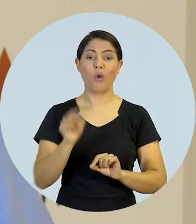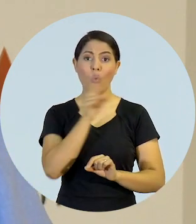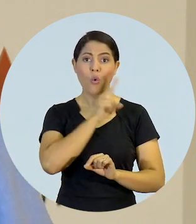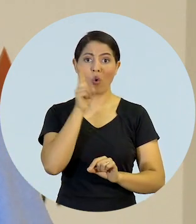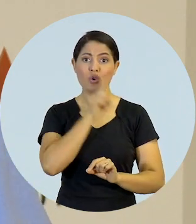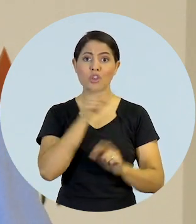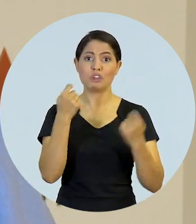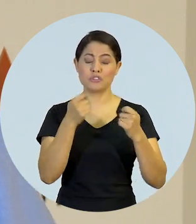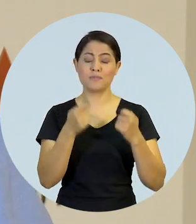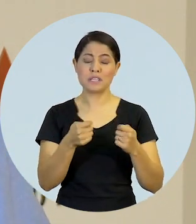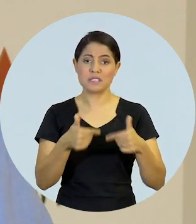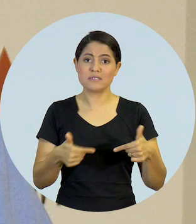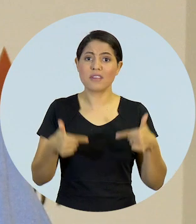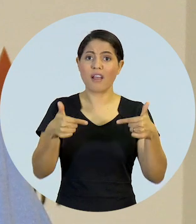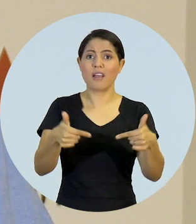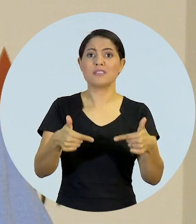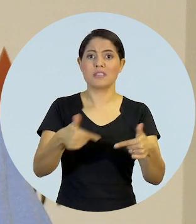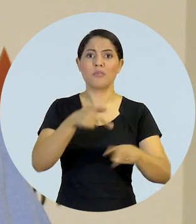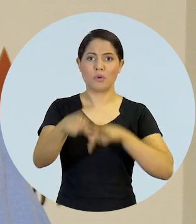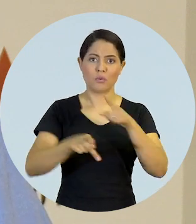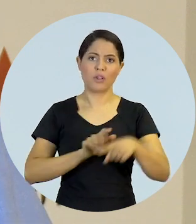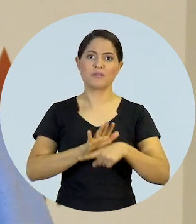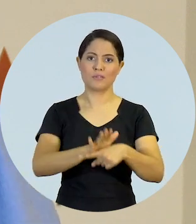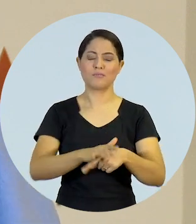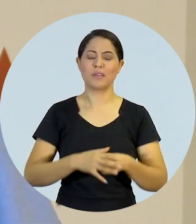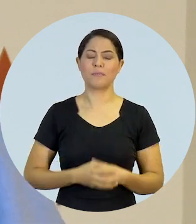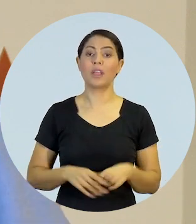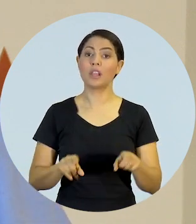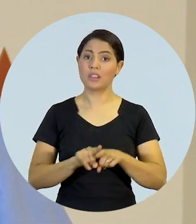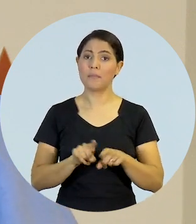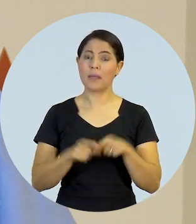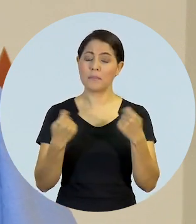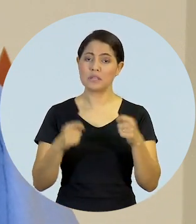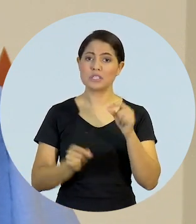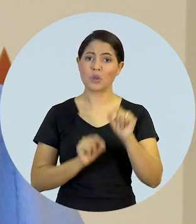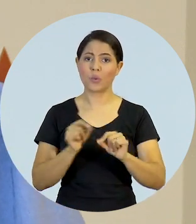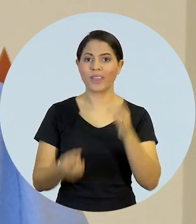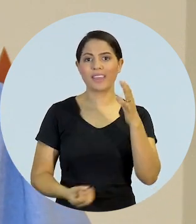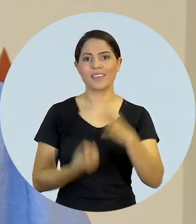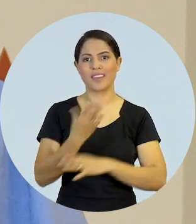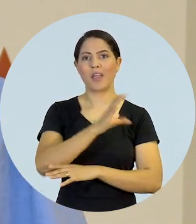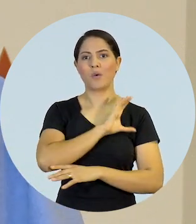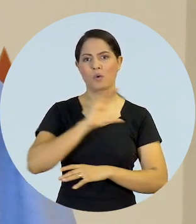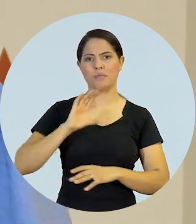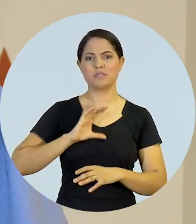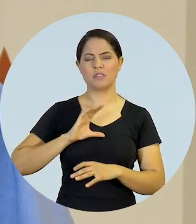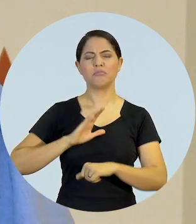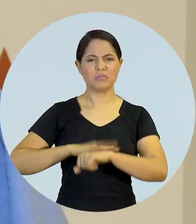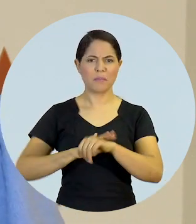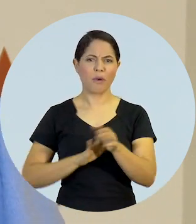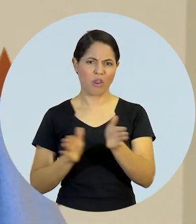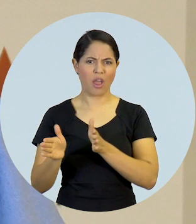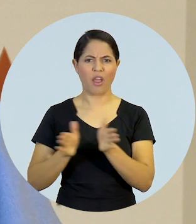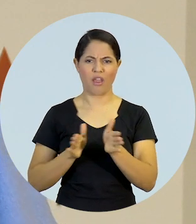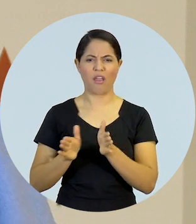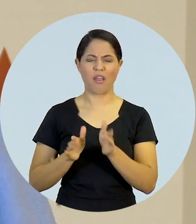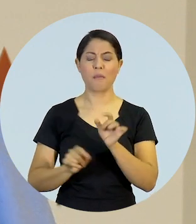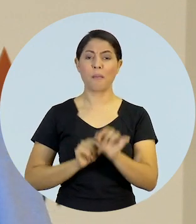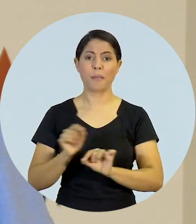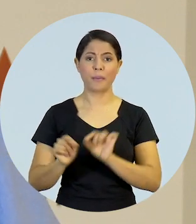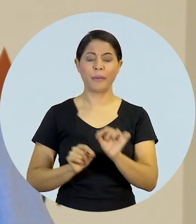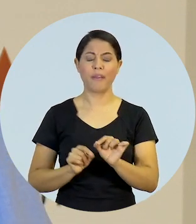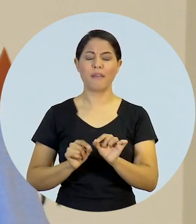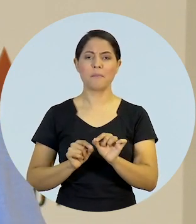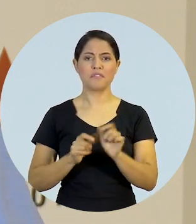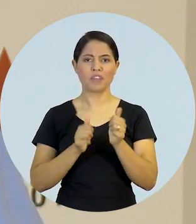momento de emergência, dar a resposta que a sociedade precisa. E também a criação de uma comissão temporária, certo?